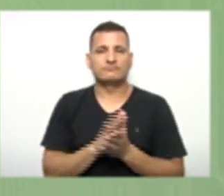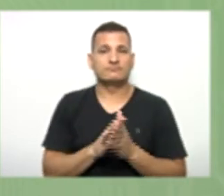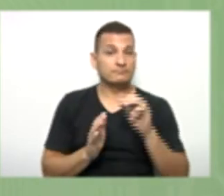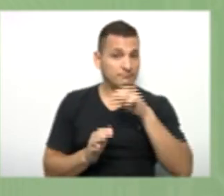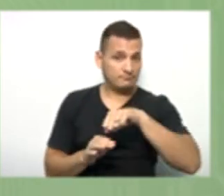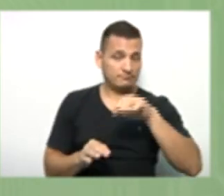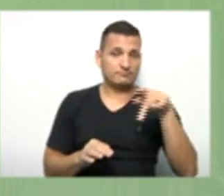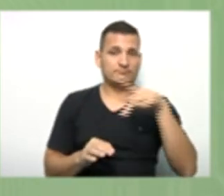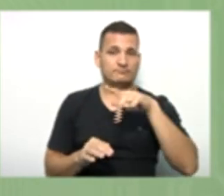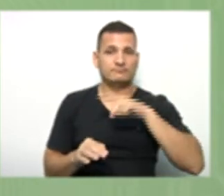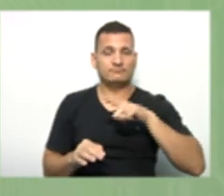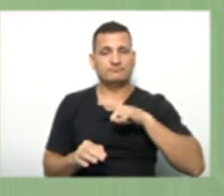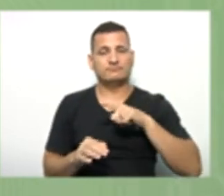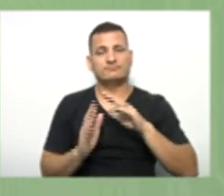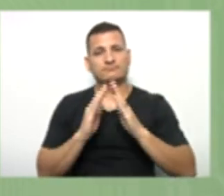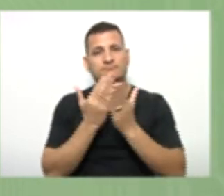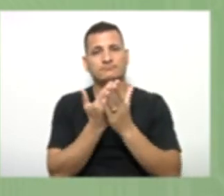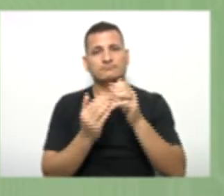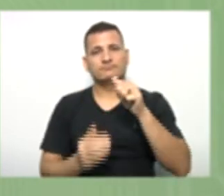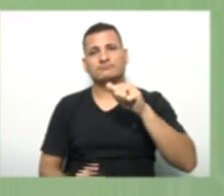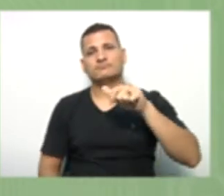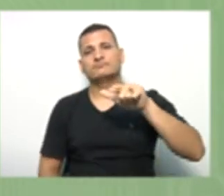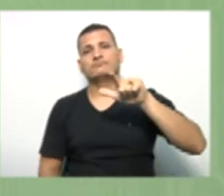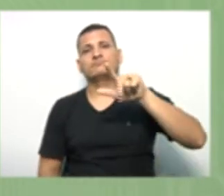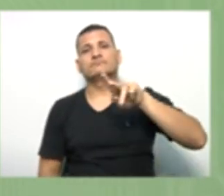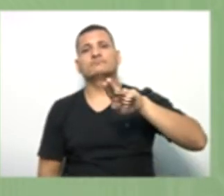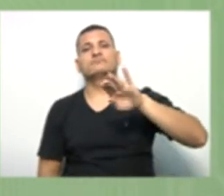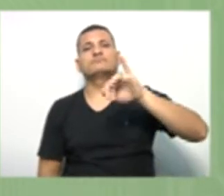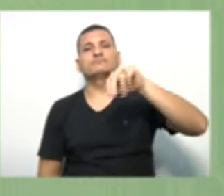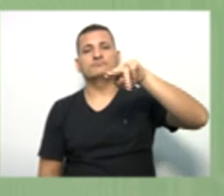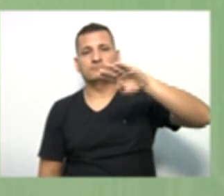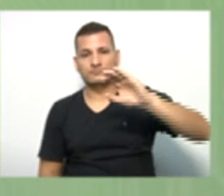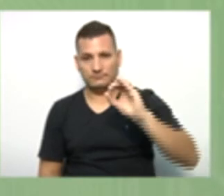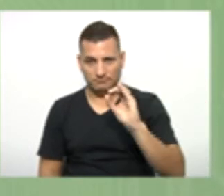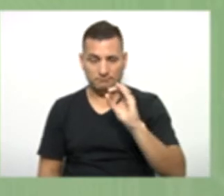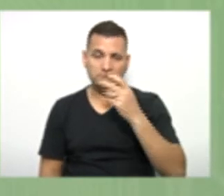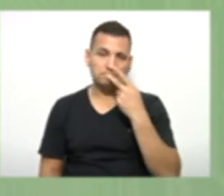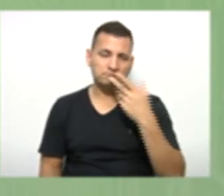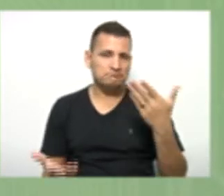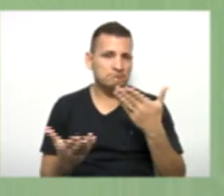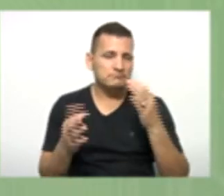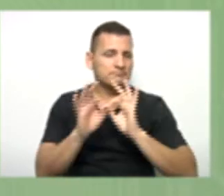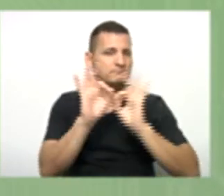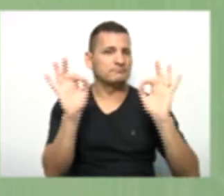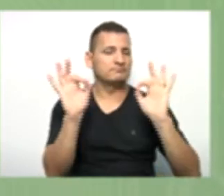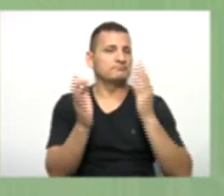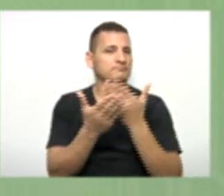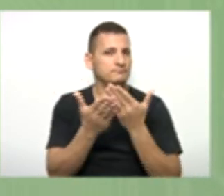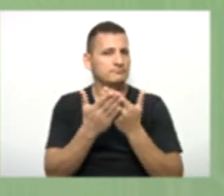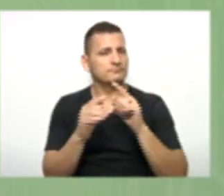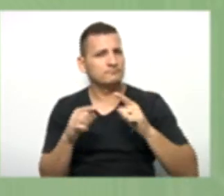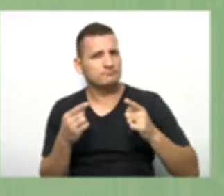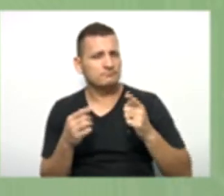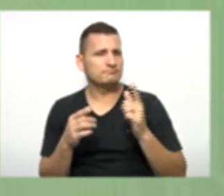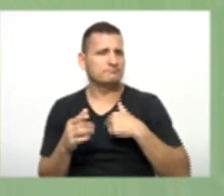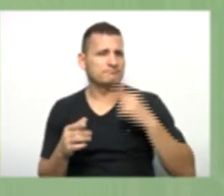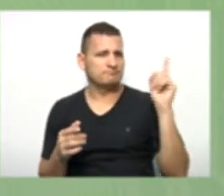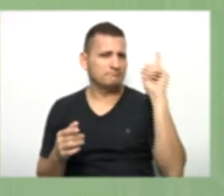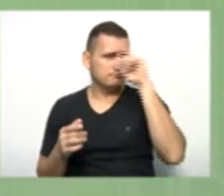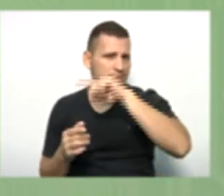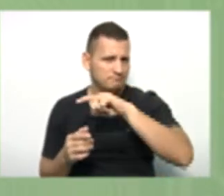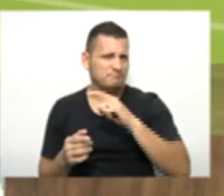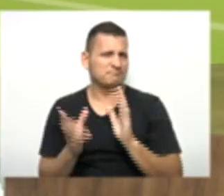Os alunos da escola Albino Biltner, eles acharam assim que a aula de hoje está maravilhosa, mas está um pouquinho difícil,